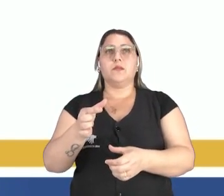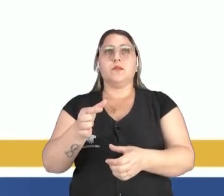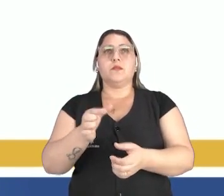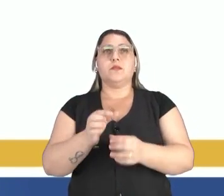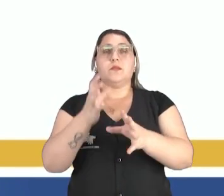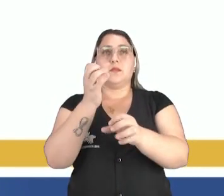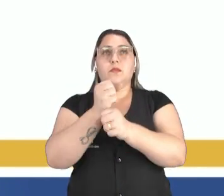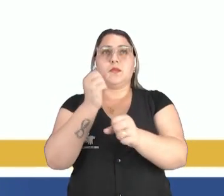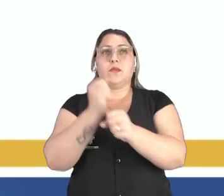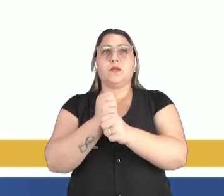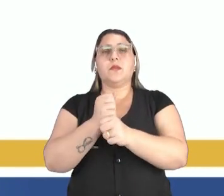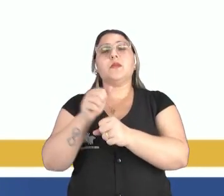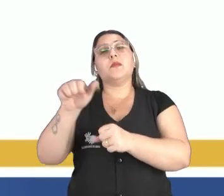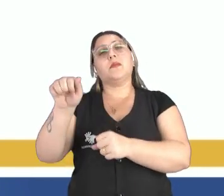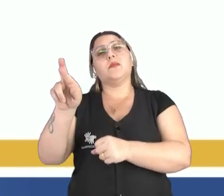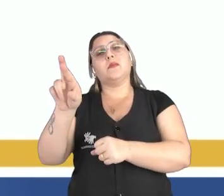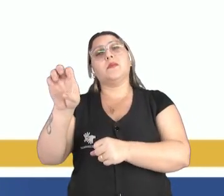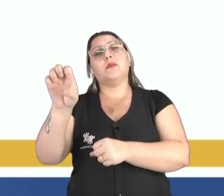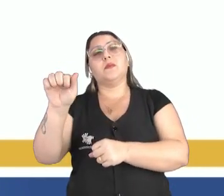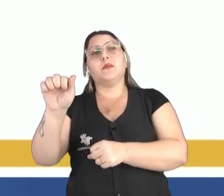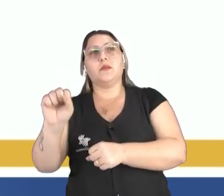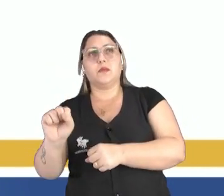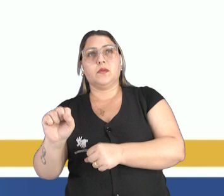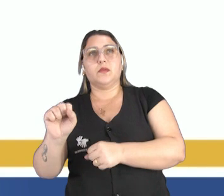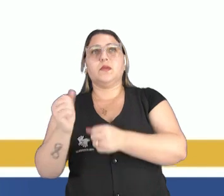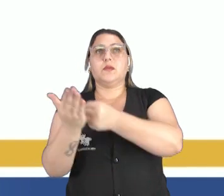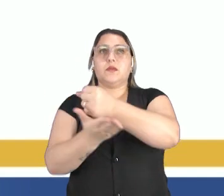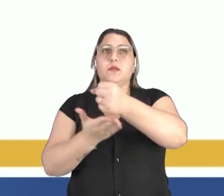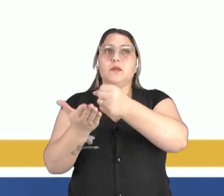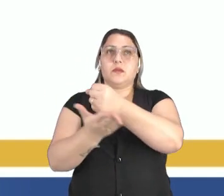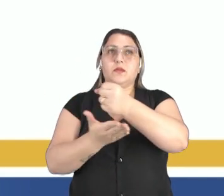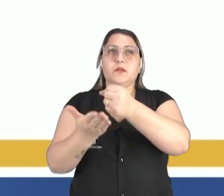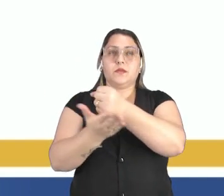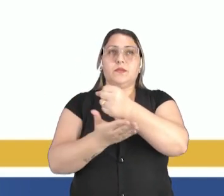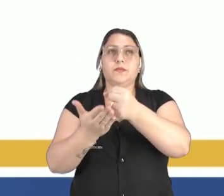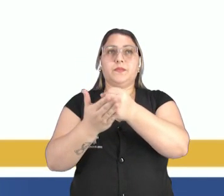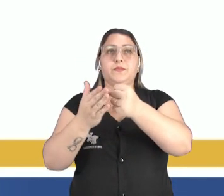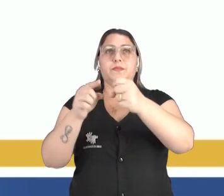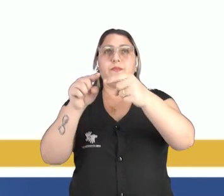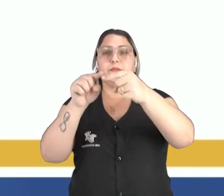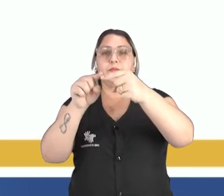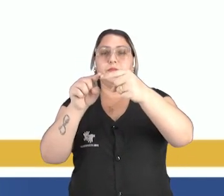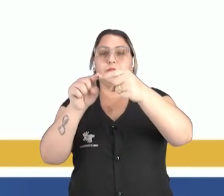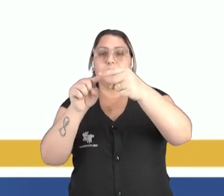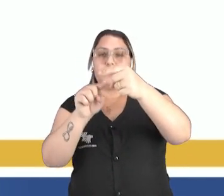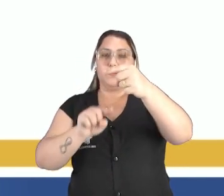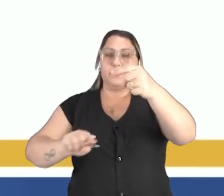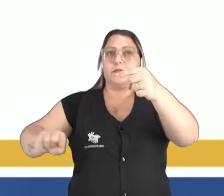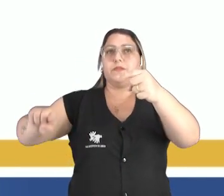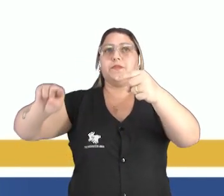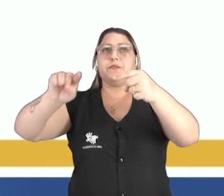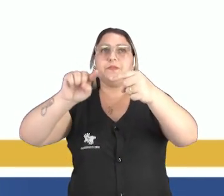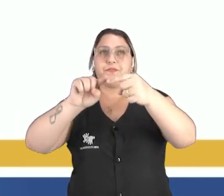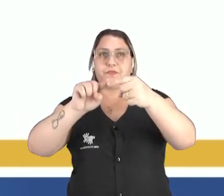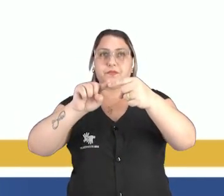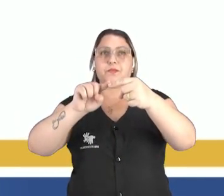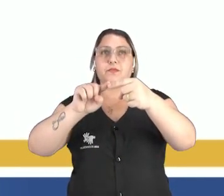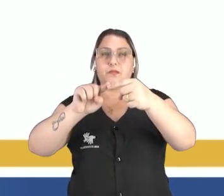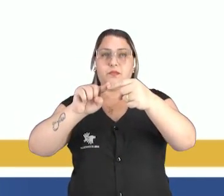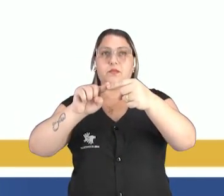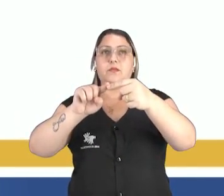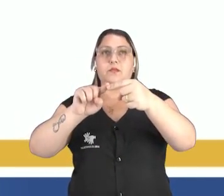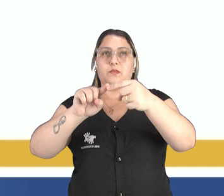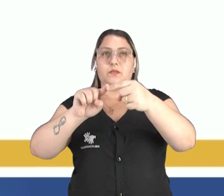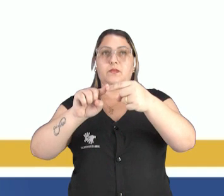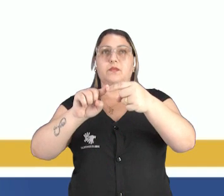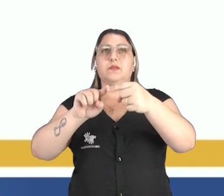Para calcular as áreas e volume do cilindro. A área da base. Como a área da base é um círculo, como assim, professor? Aqui é um círculo. A área do